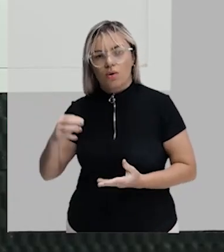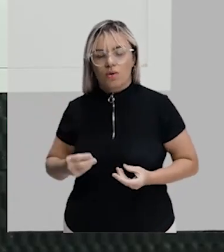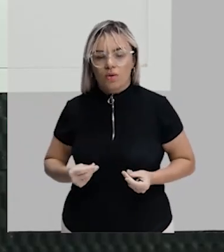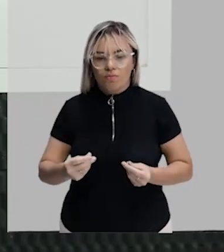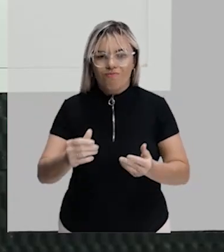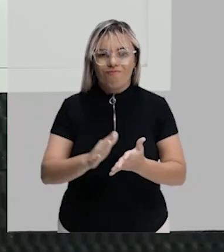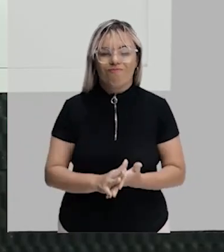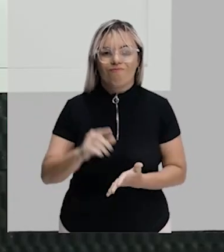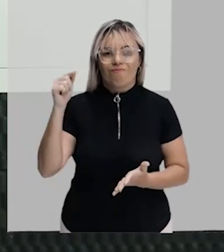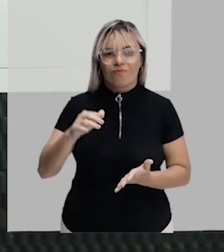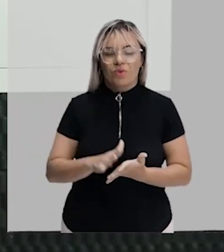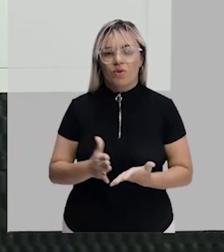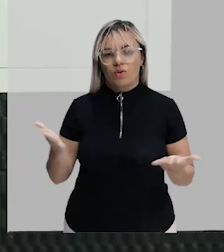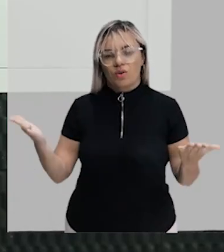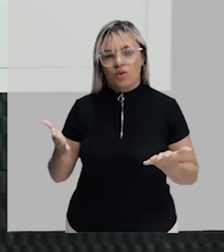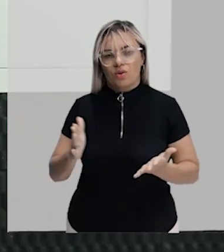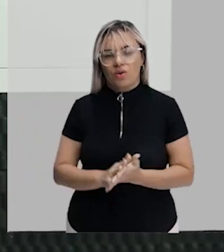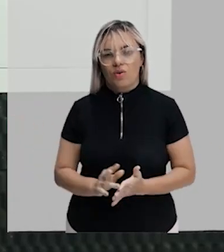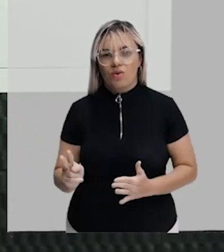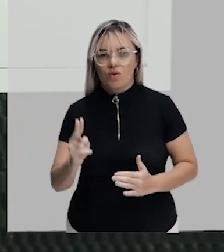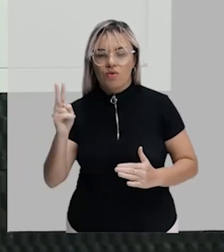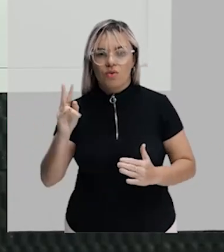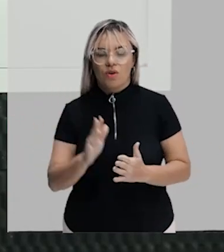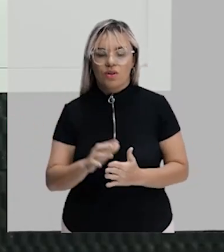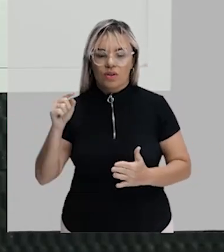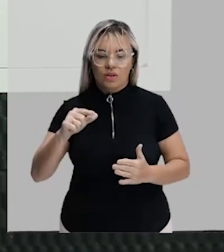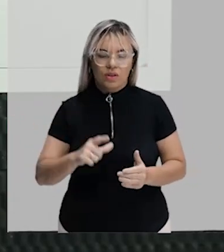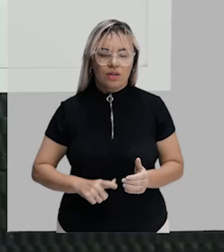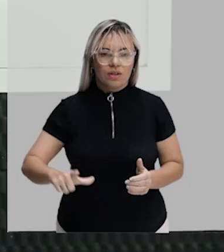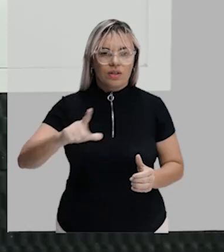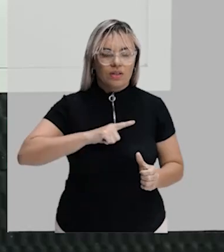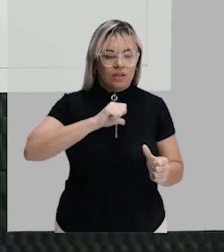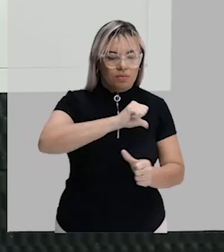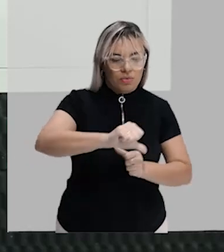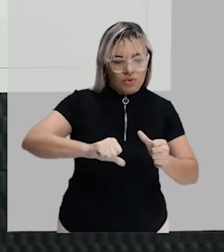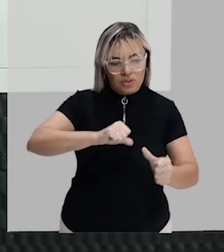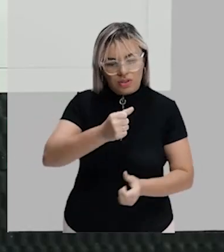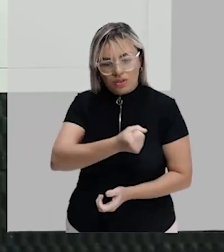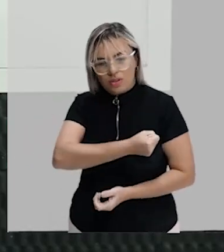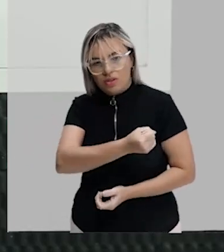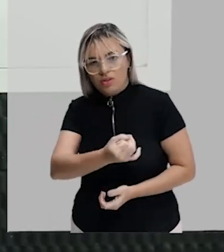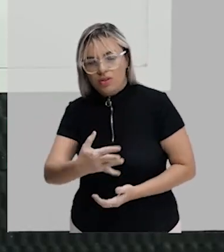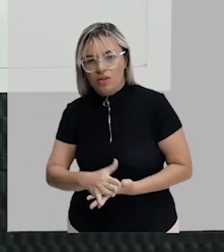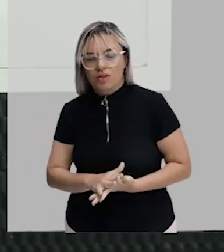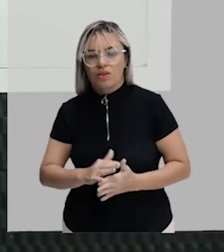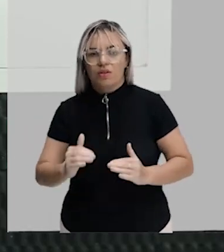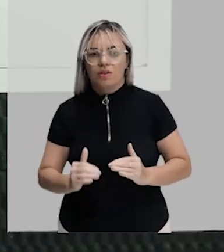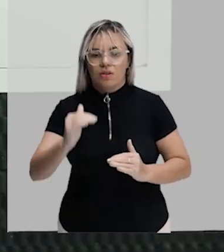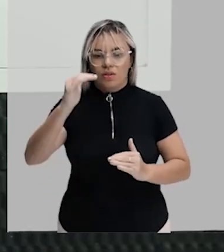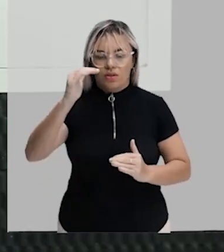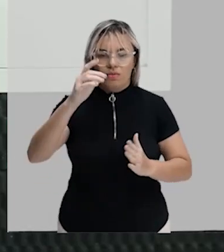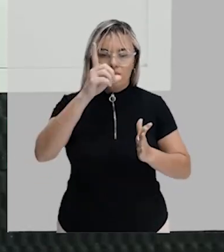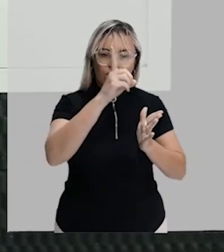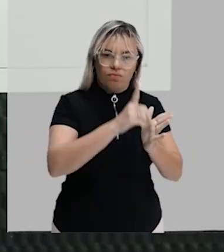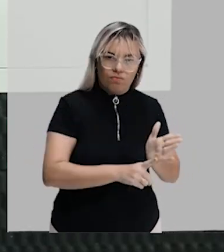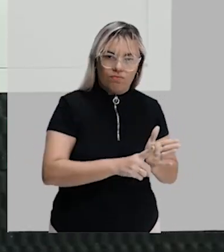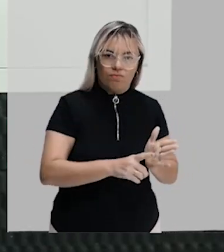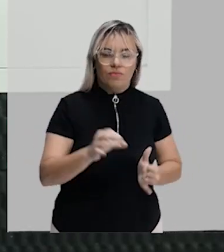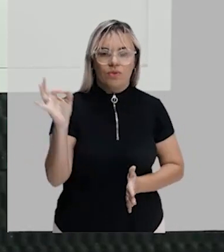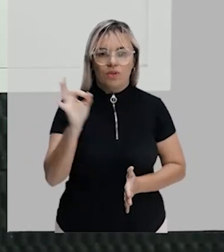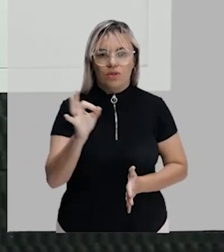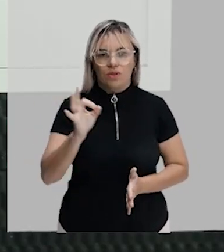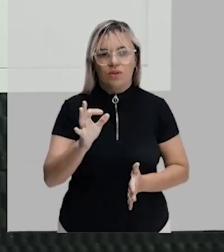como o nome mesmo já diz, valores que vão sofrer aumentos ou descontos, tá? Percentuais. Então, ele é